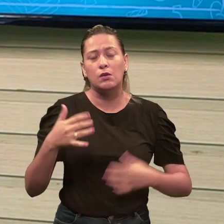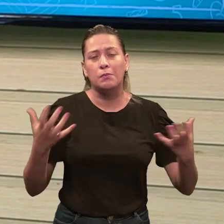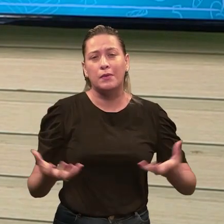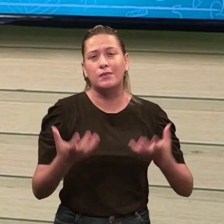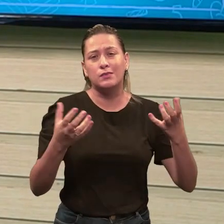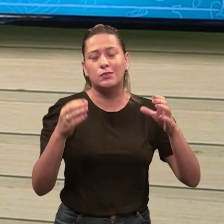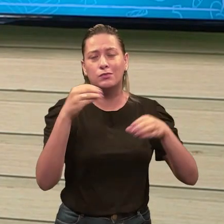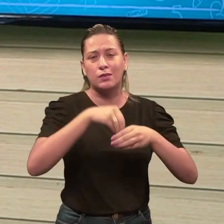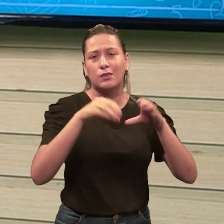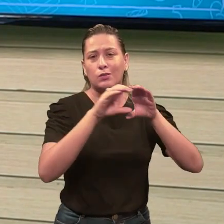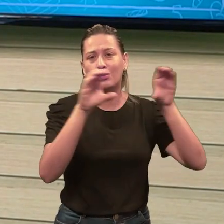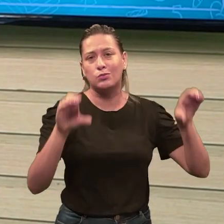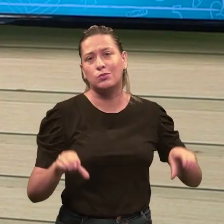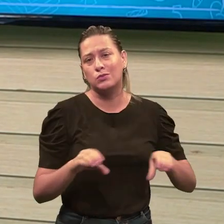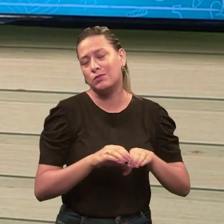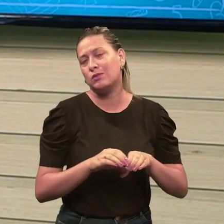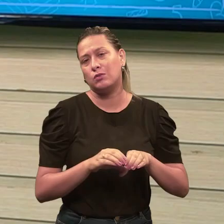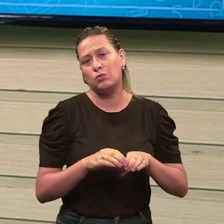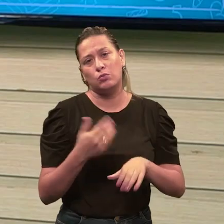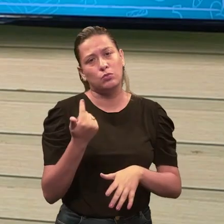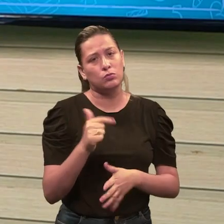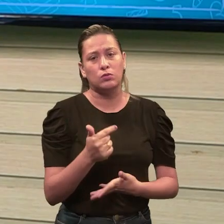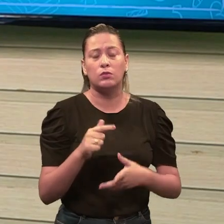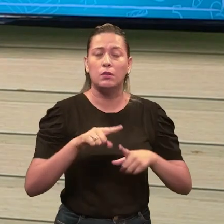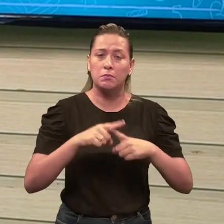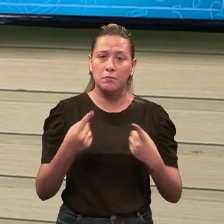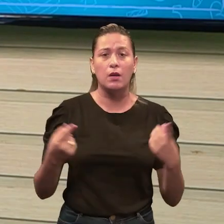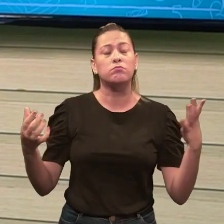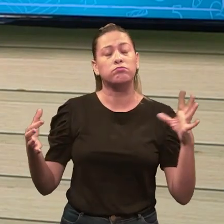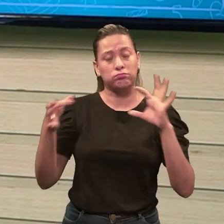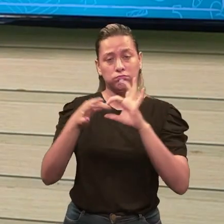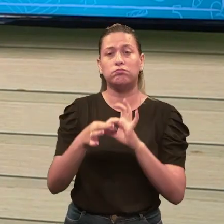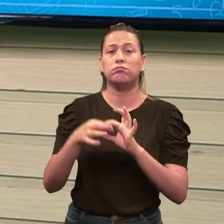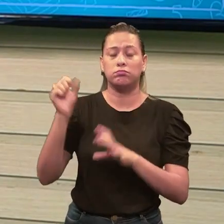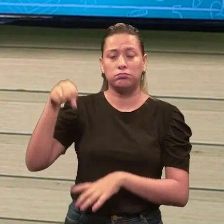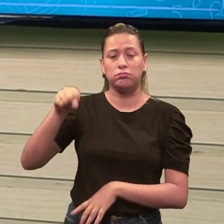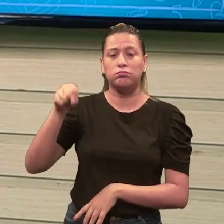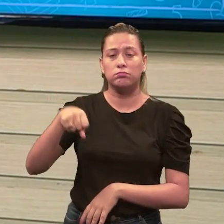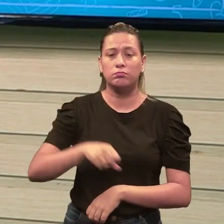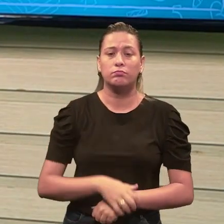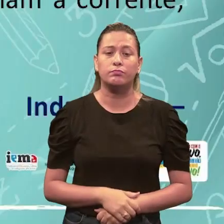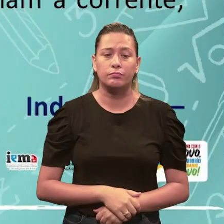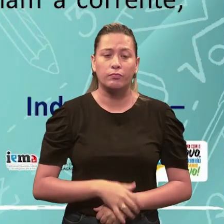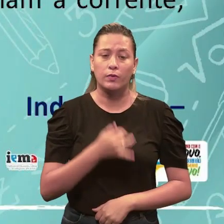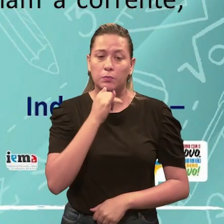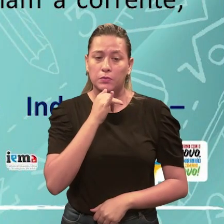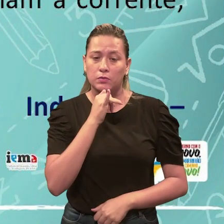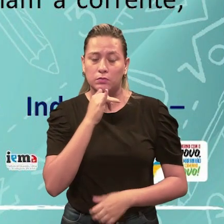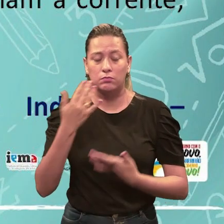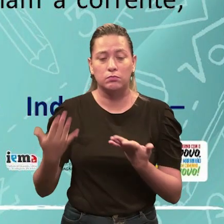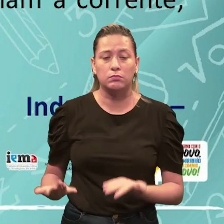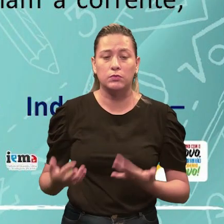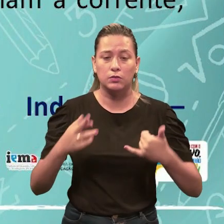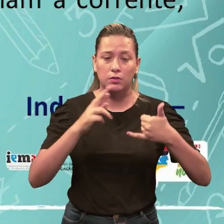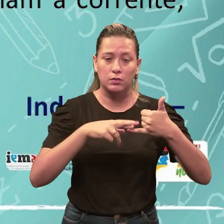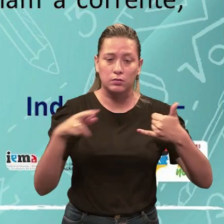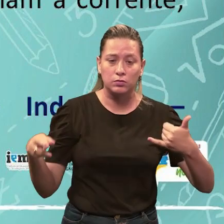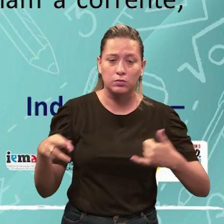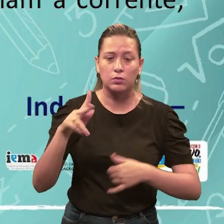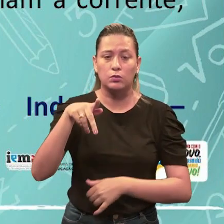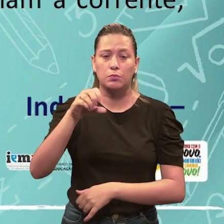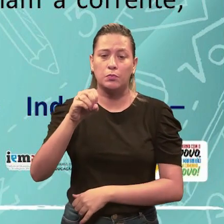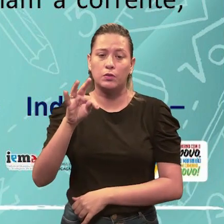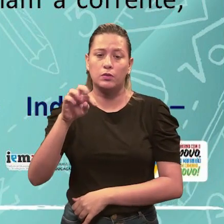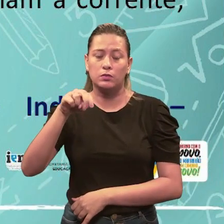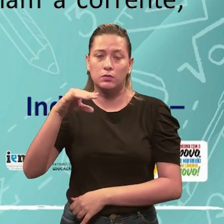vão ter uma certa ligação, eles vão estar conectados. A gente vai ver alguns exemplos. Ó, tá aqui eles, ó. São